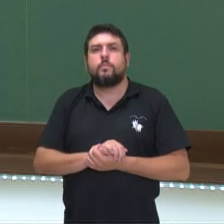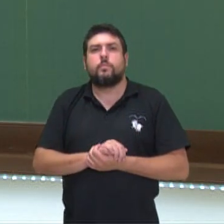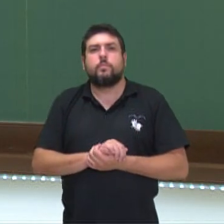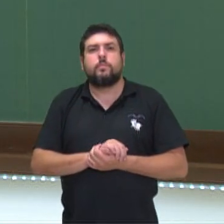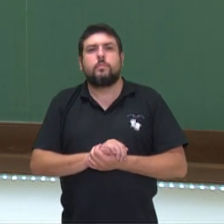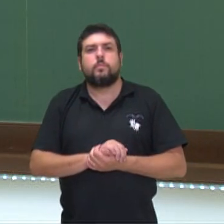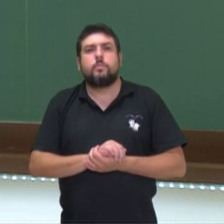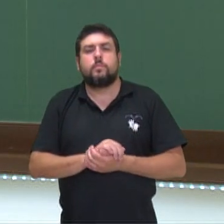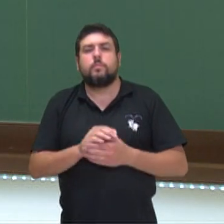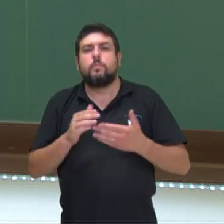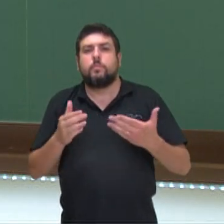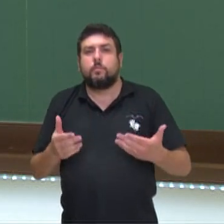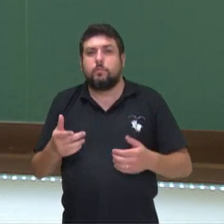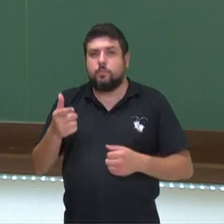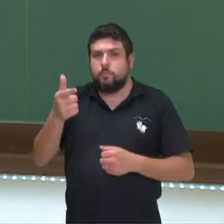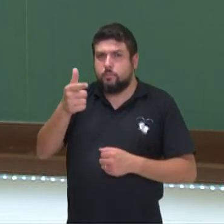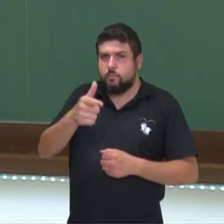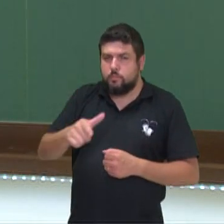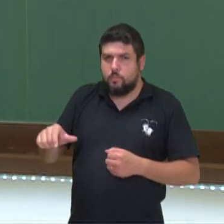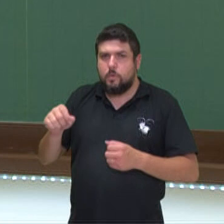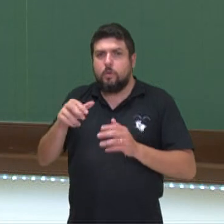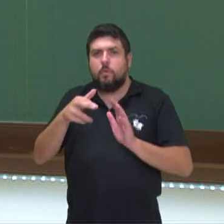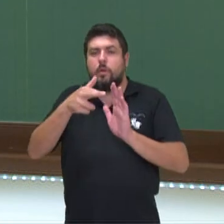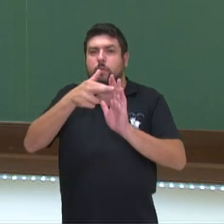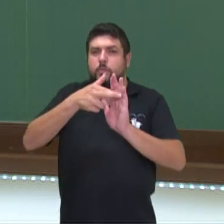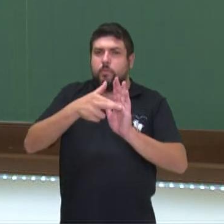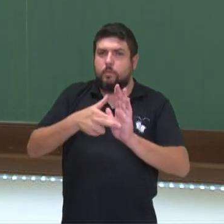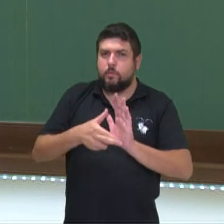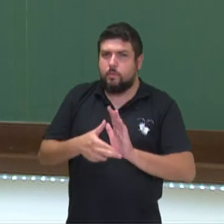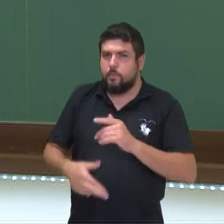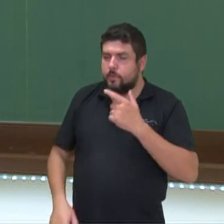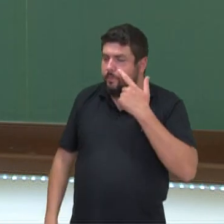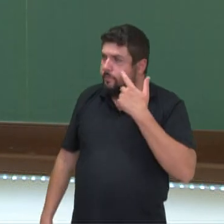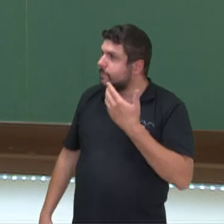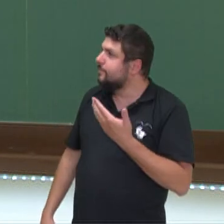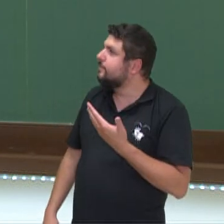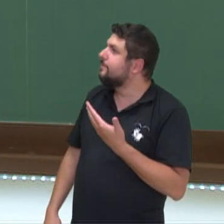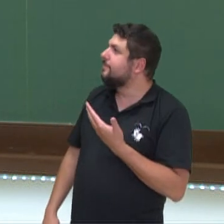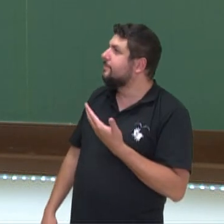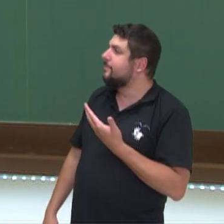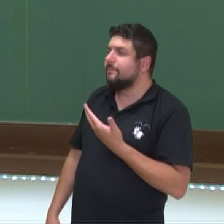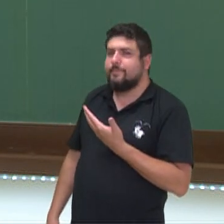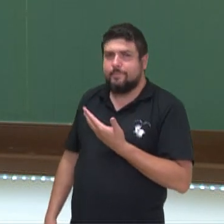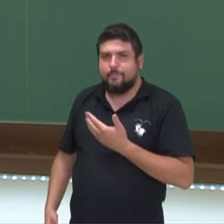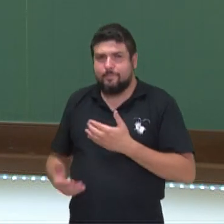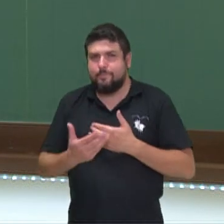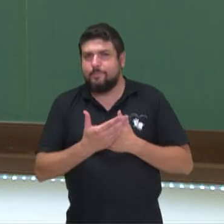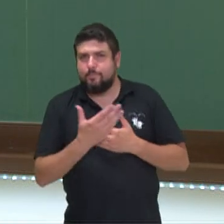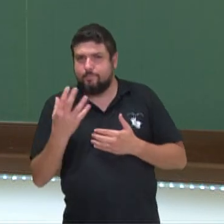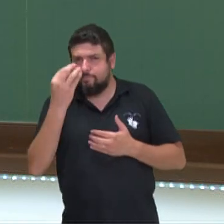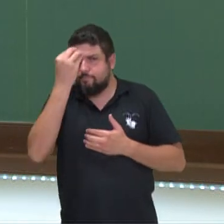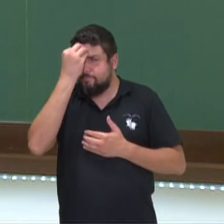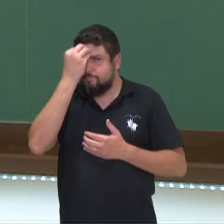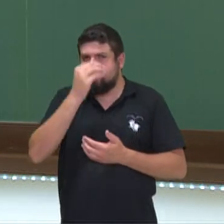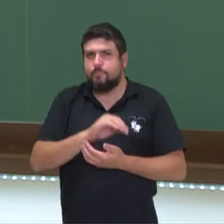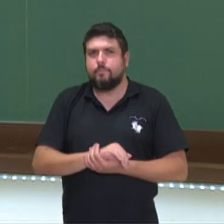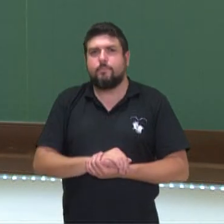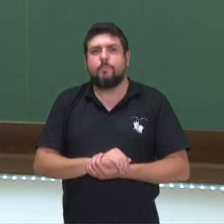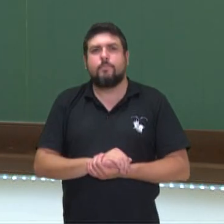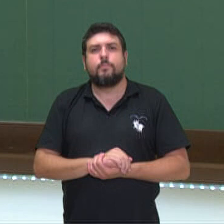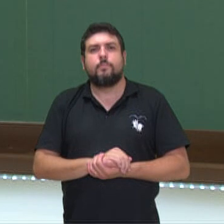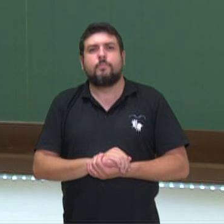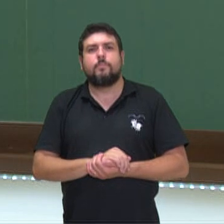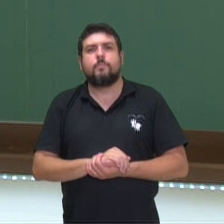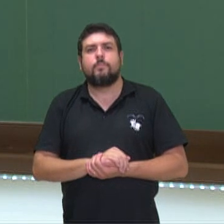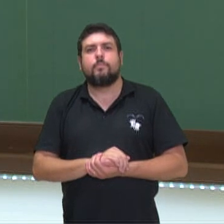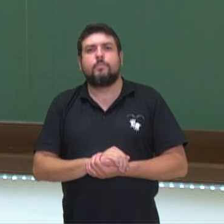colocou novamente as regrinhas de sinal para vocês não esquecerem, ok? E